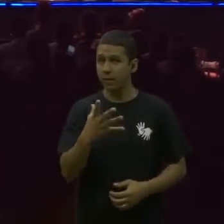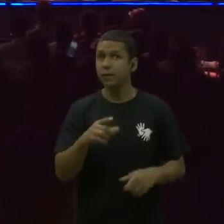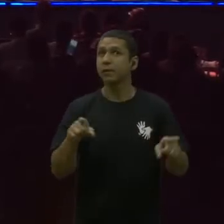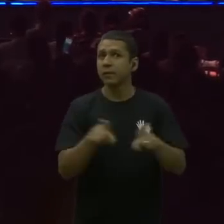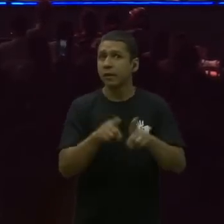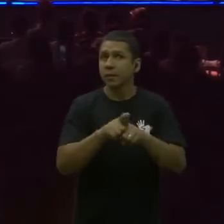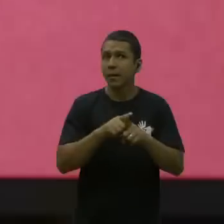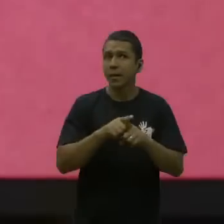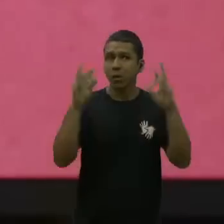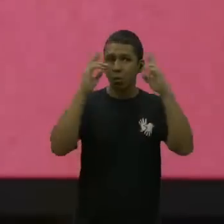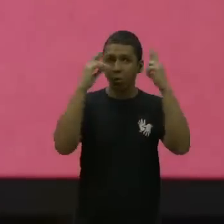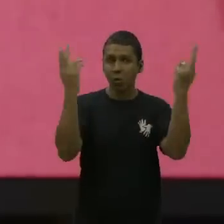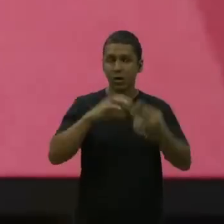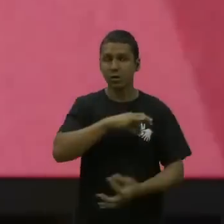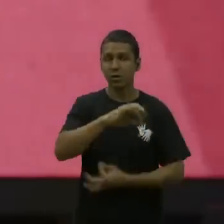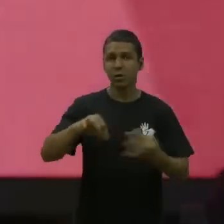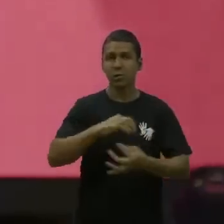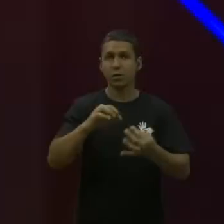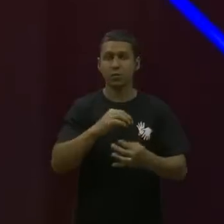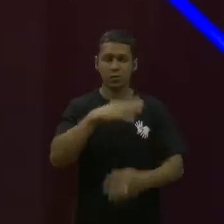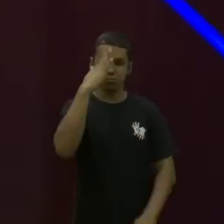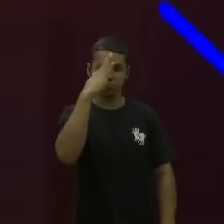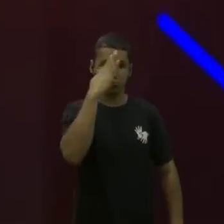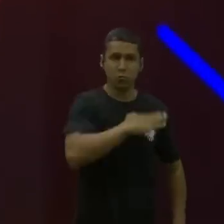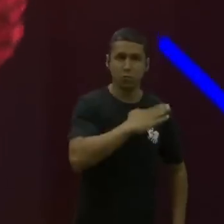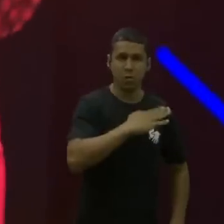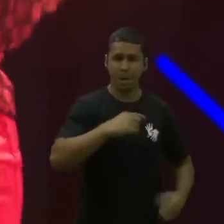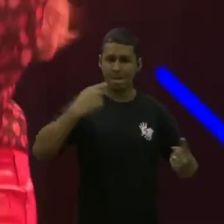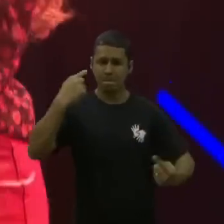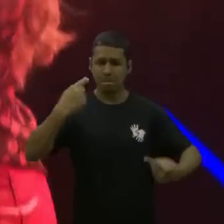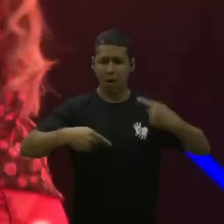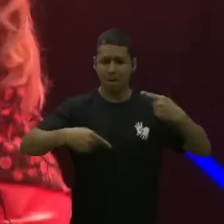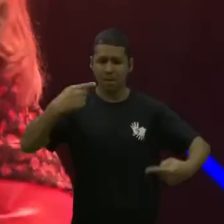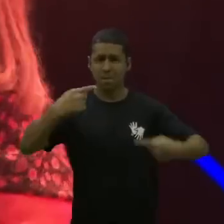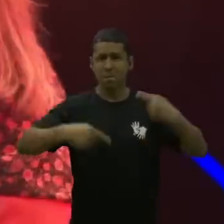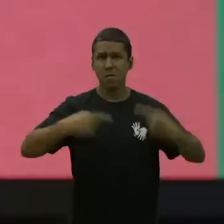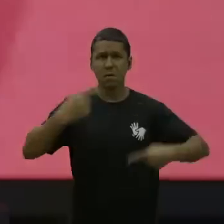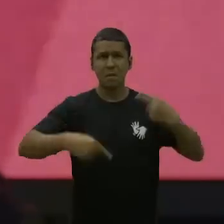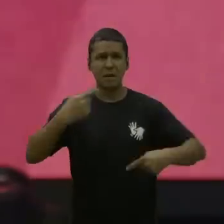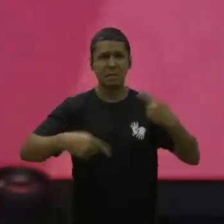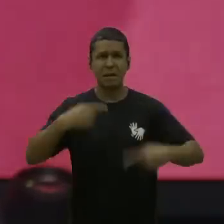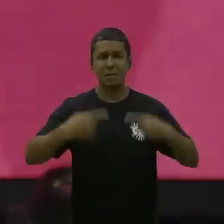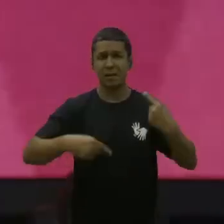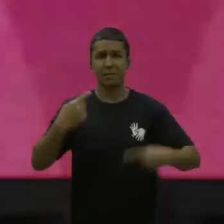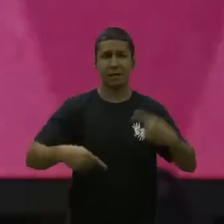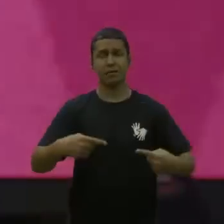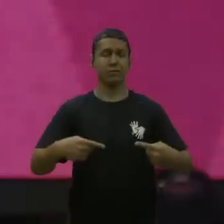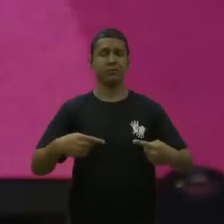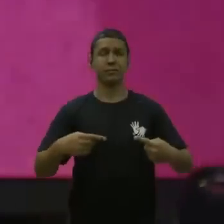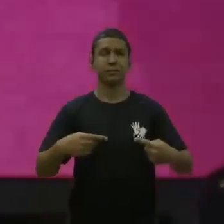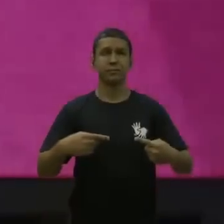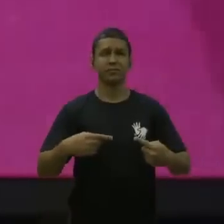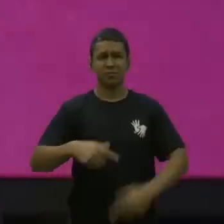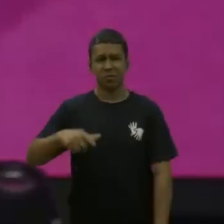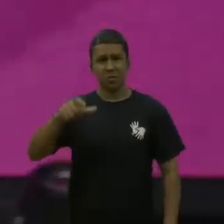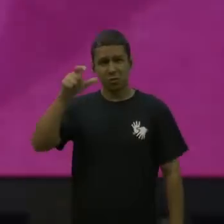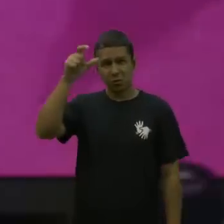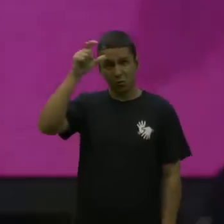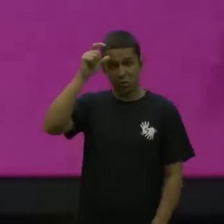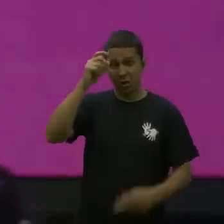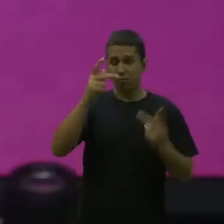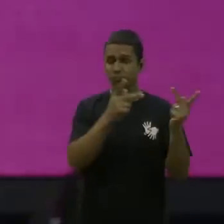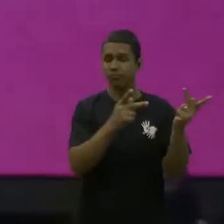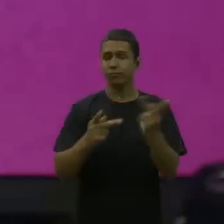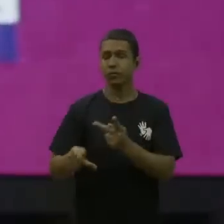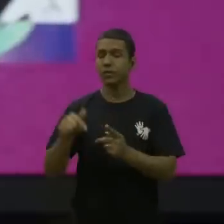trevas. E ele guerreia e milita o tempo todo contra o povo de Deus. O diabo tinha visitado a casa